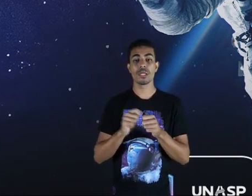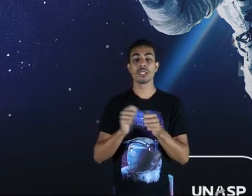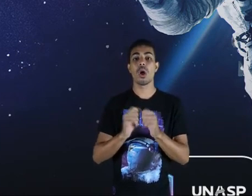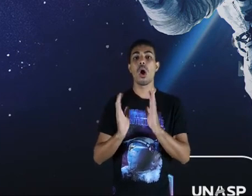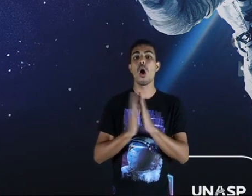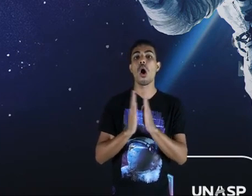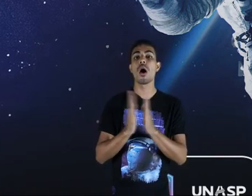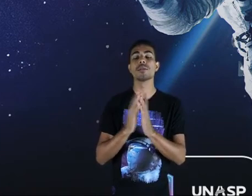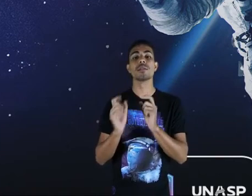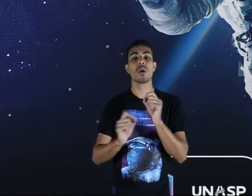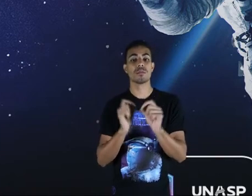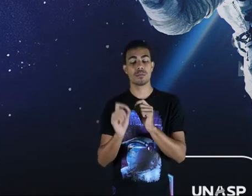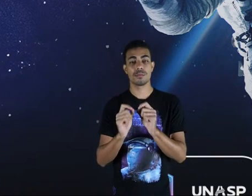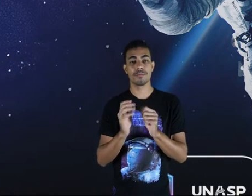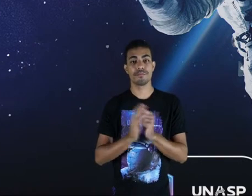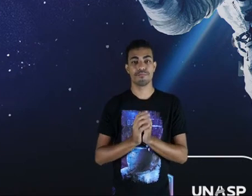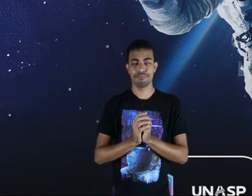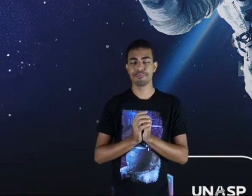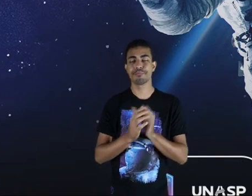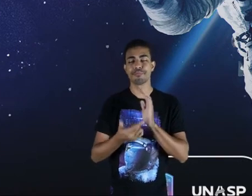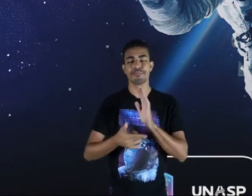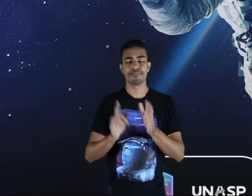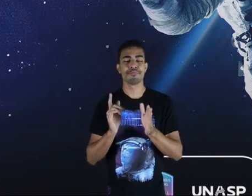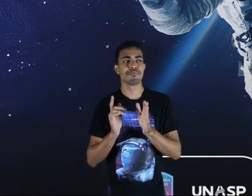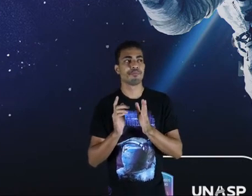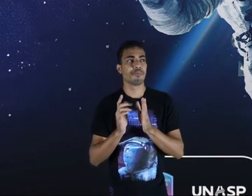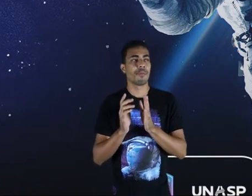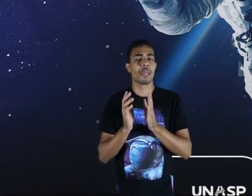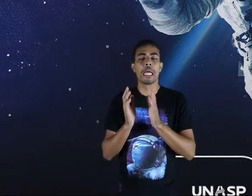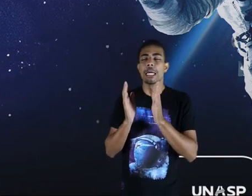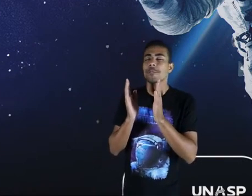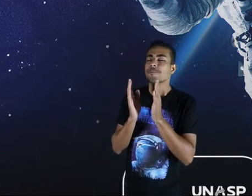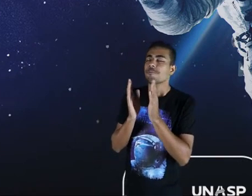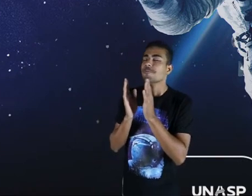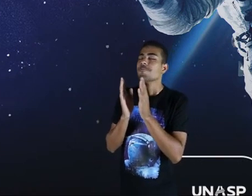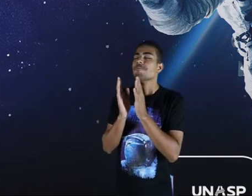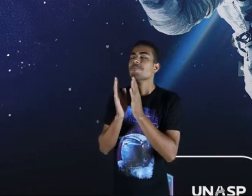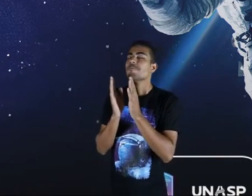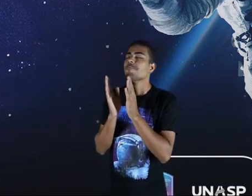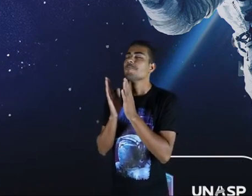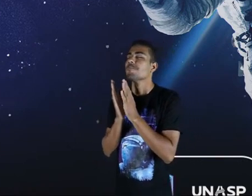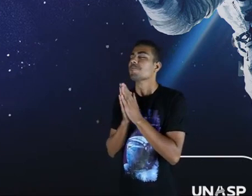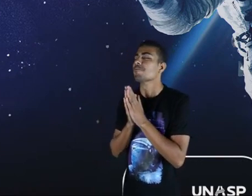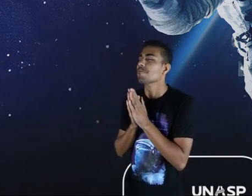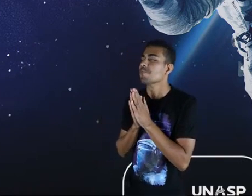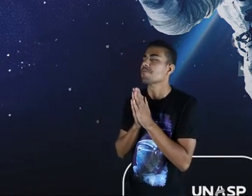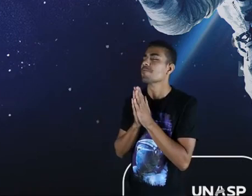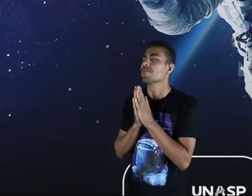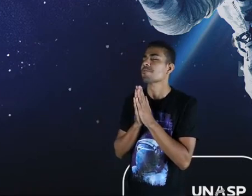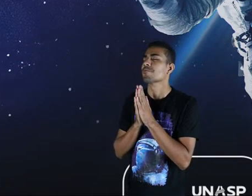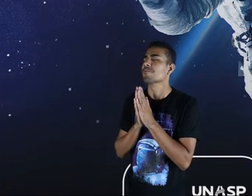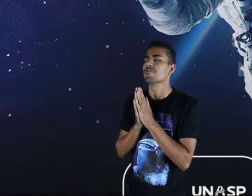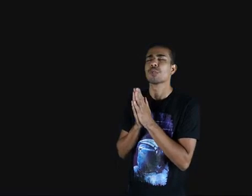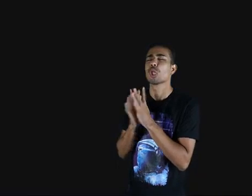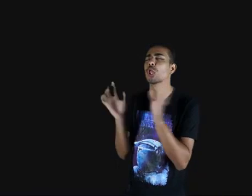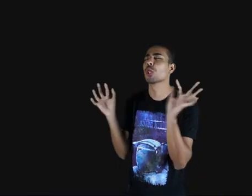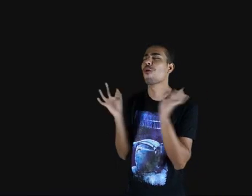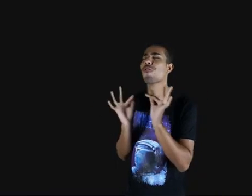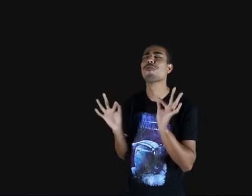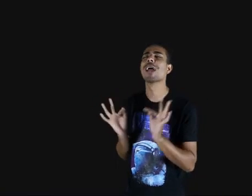você. Querido Deus, todos estamos felizes em participar neste